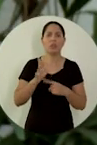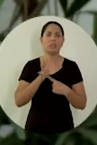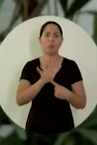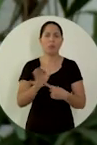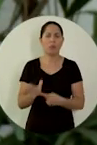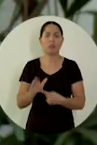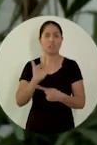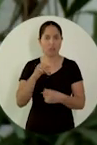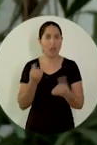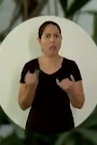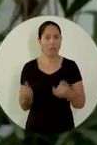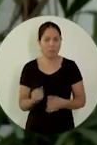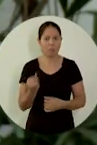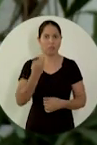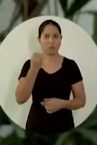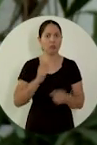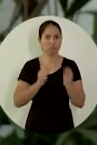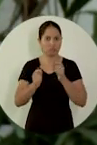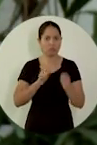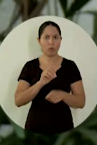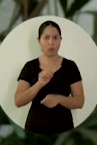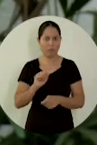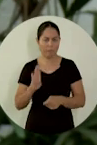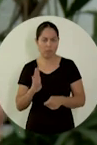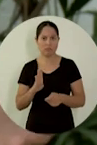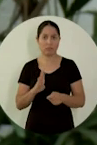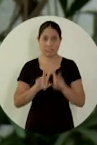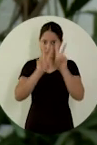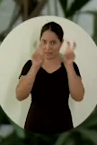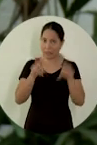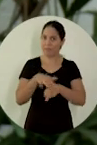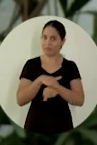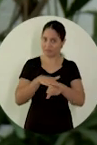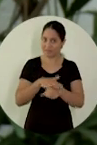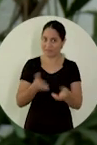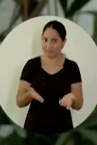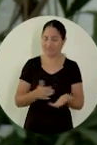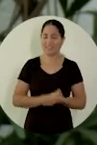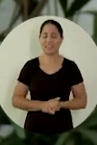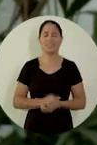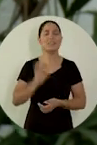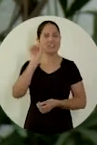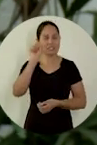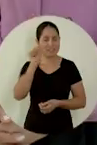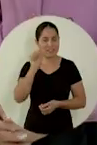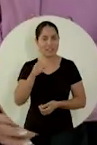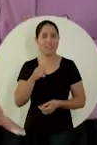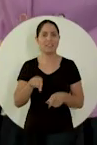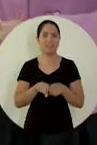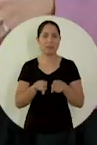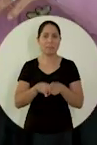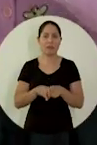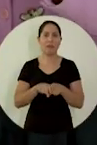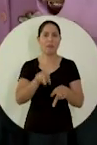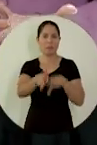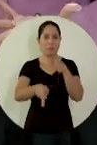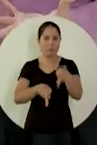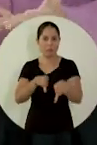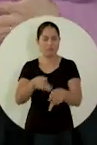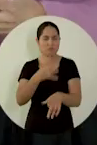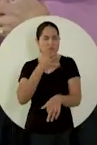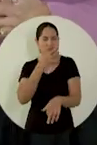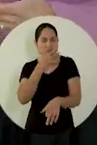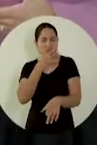Marina, a importância deste OAB Entrevista estar aí conversando sobre o tema meio ambiente, não é mesmo? Sim, e chamando